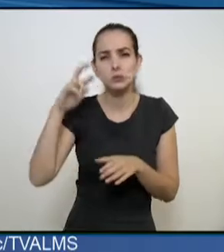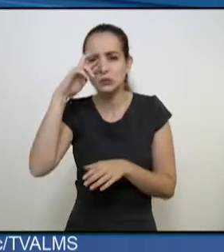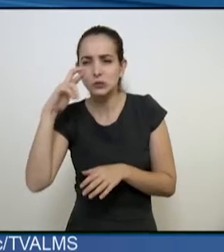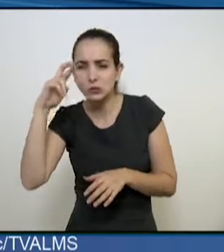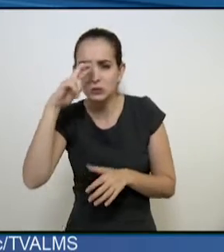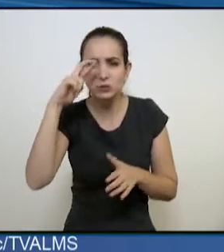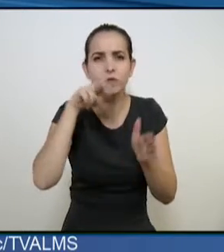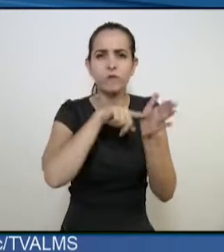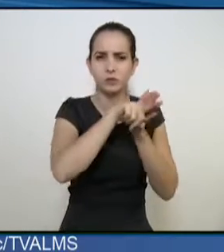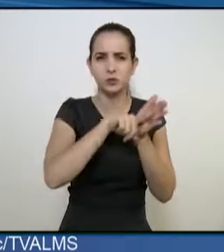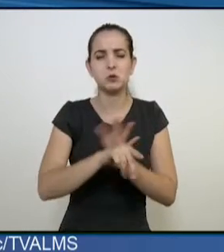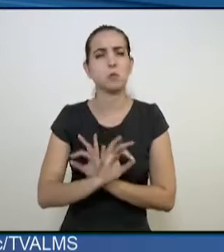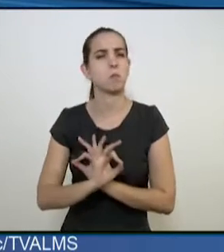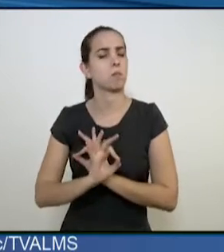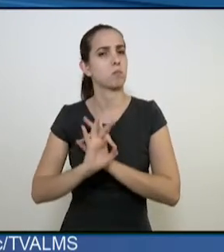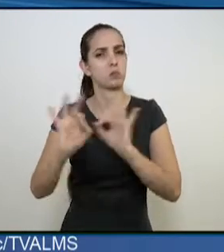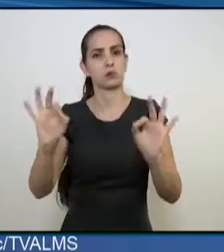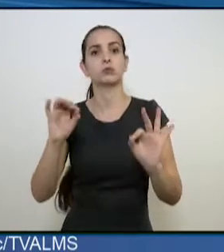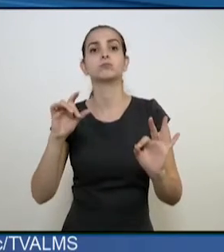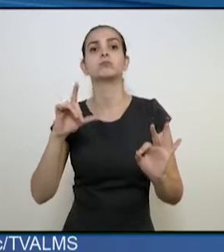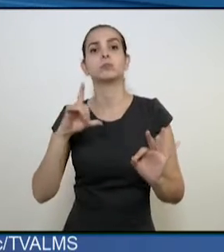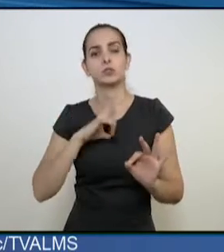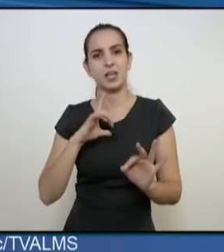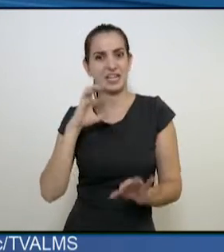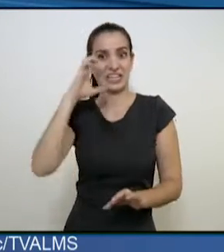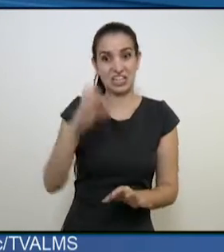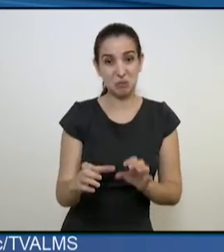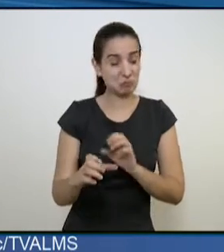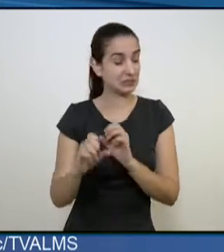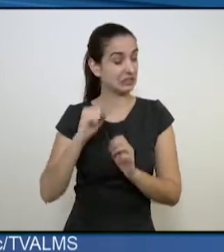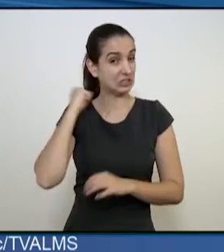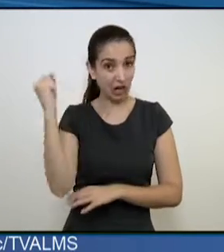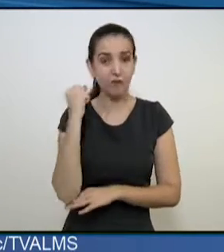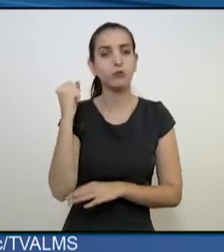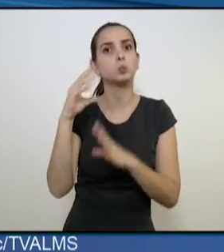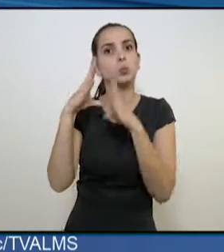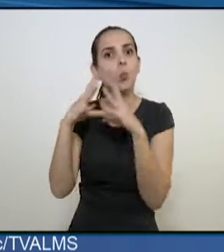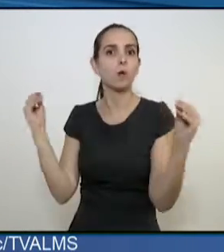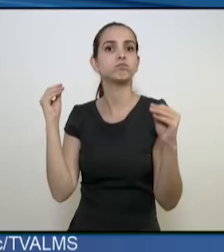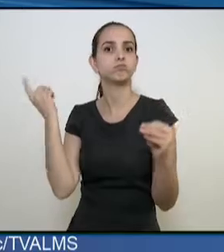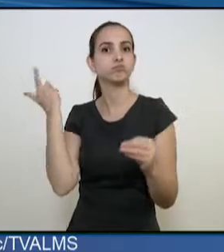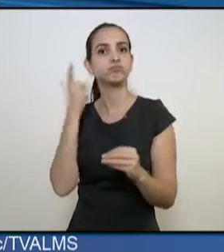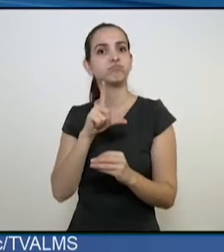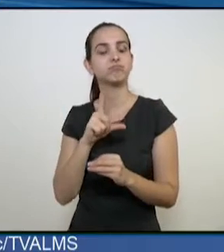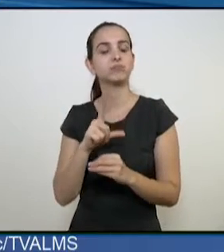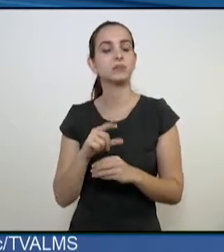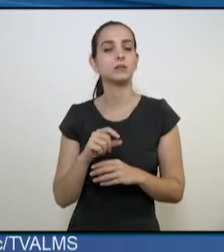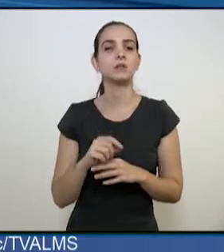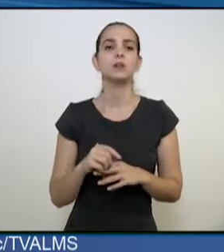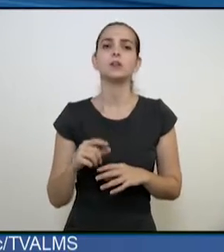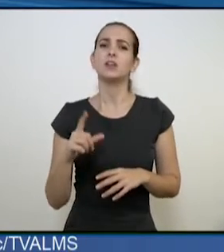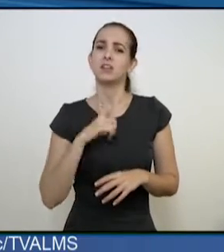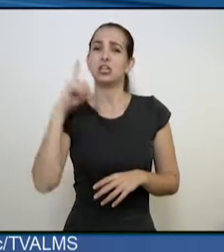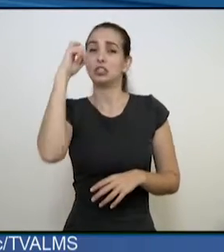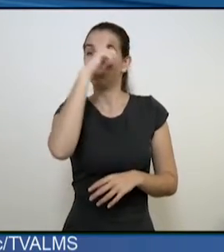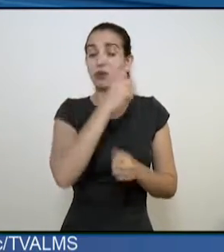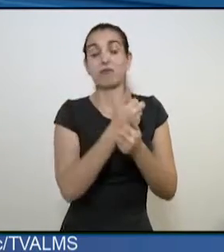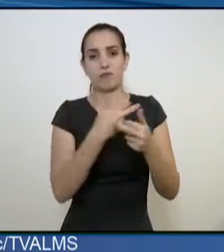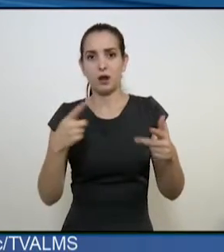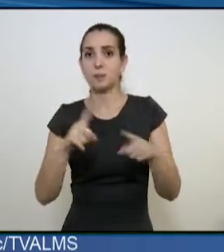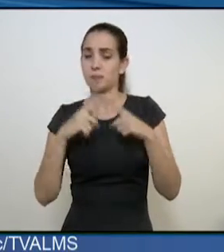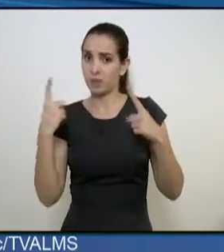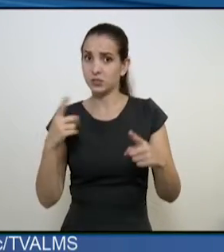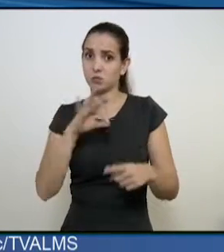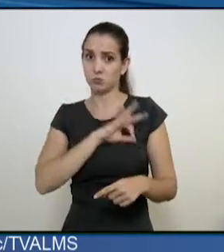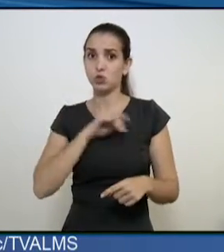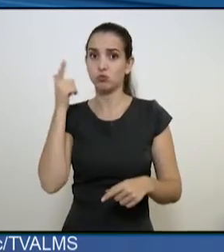alto padrão que tem elucidado os crimes terríveis e tem trabalhado com toda a dificuldade que nós verificamos. E o